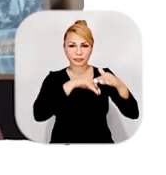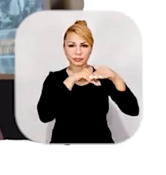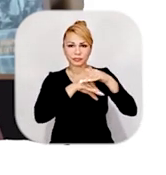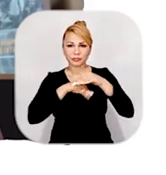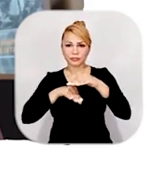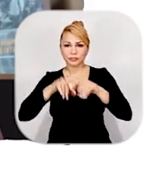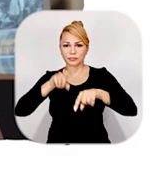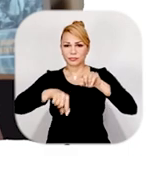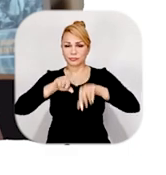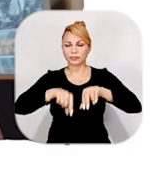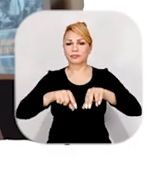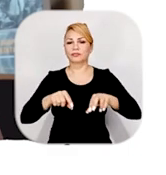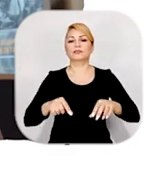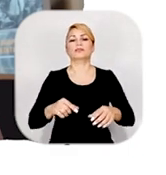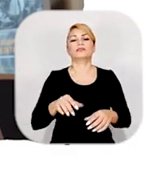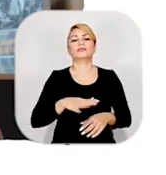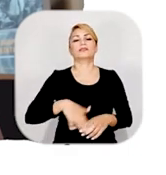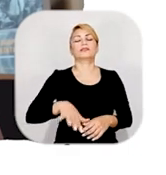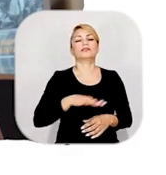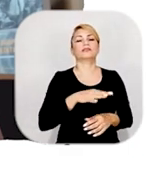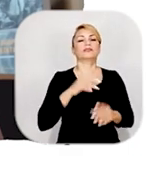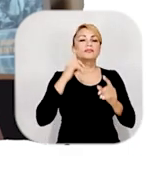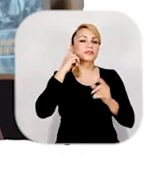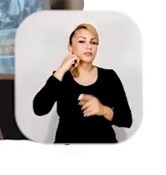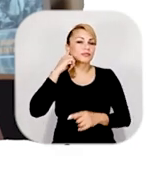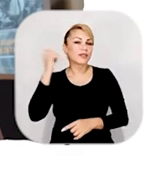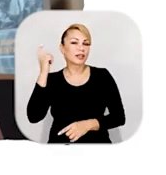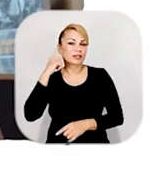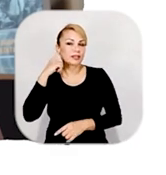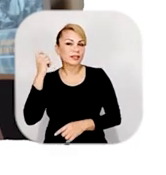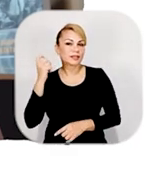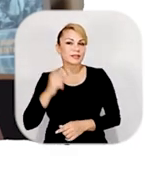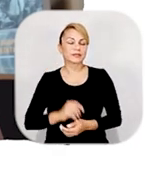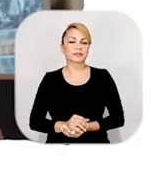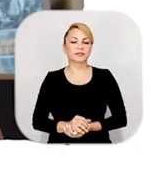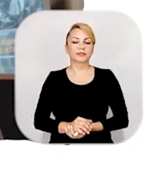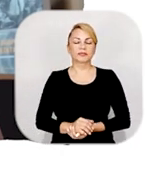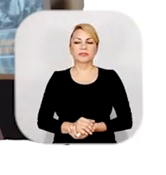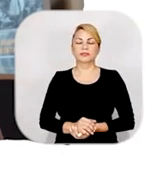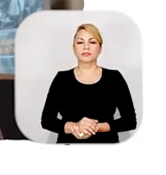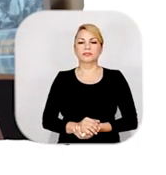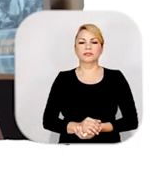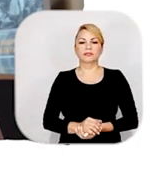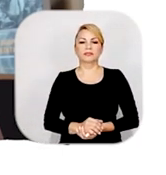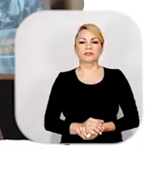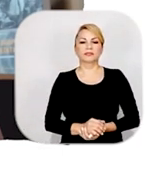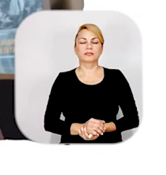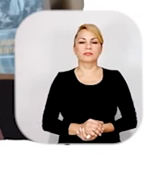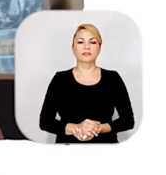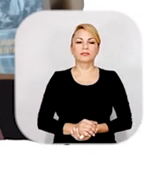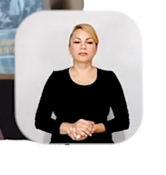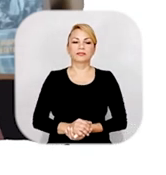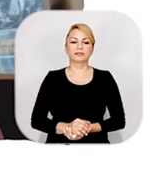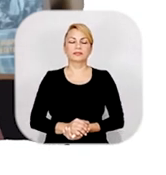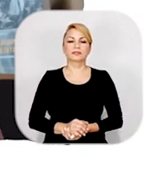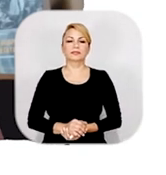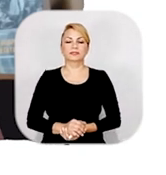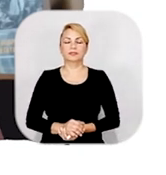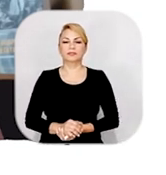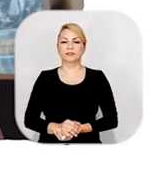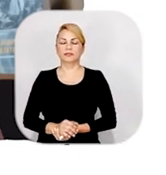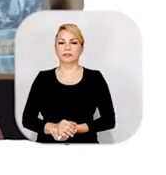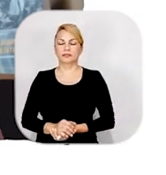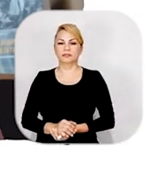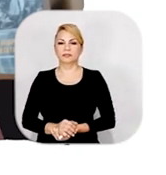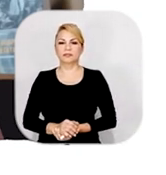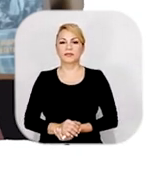desses arquivos sonoros. A importância é muito grande, né? Dessa região, sul